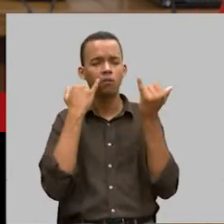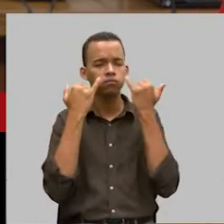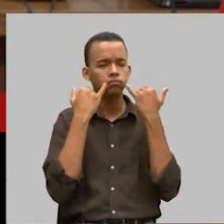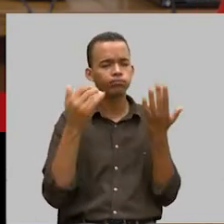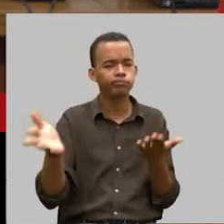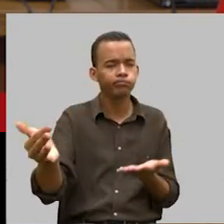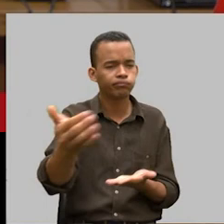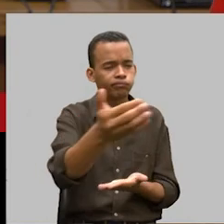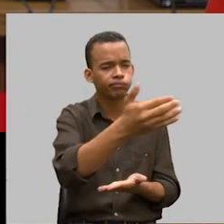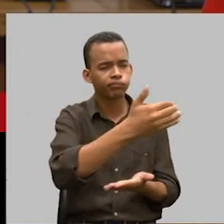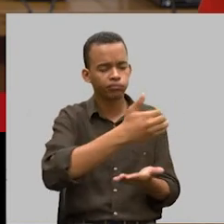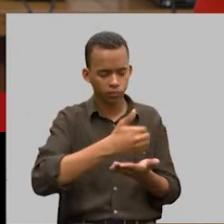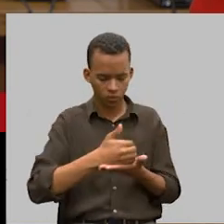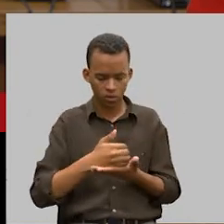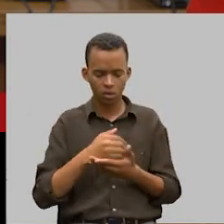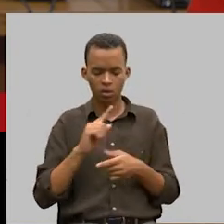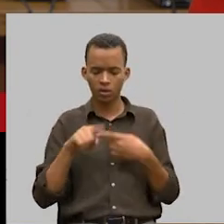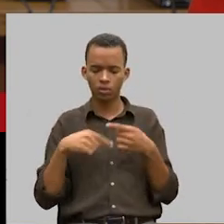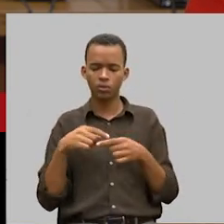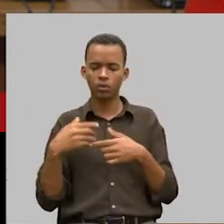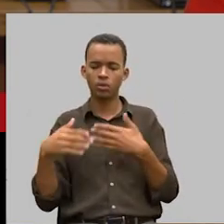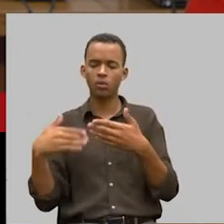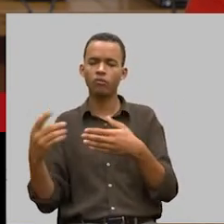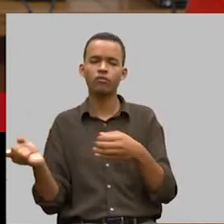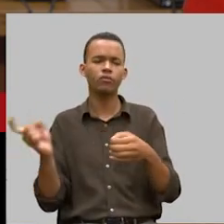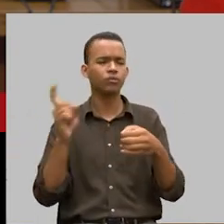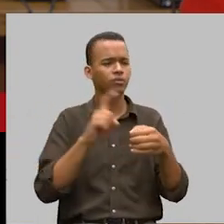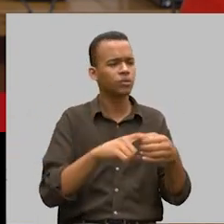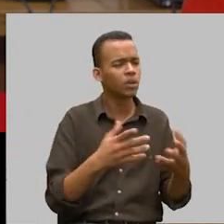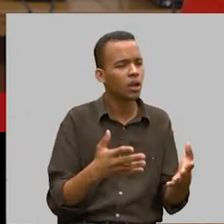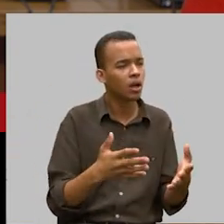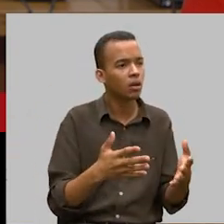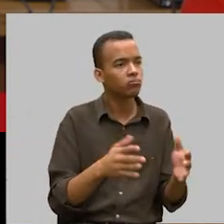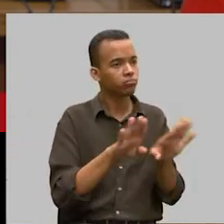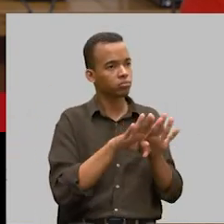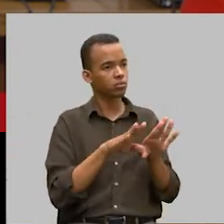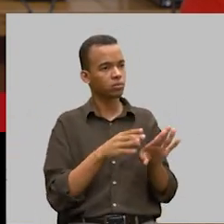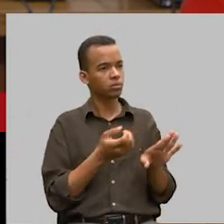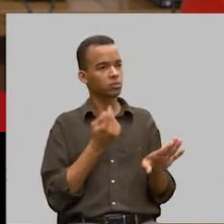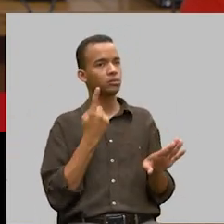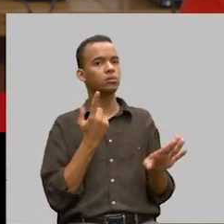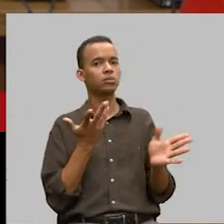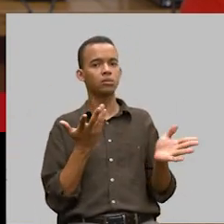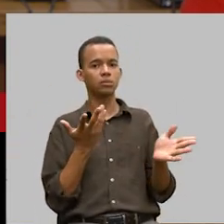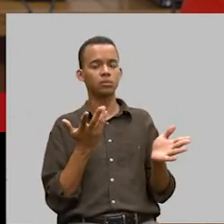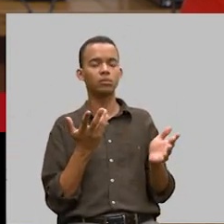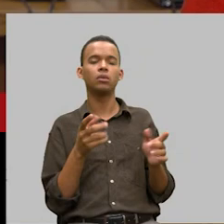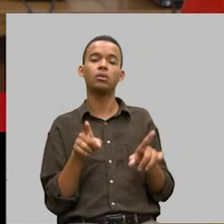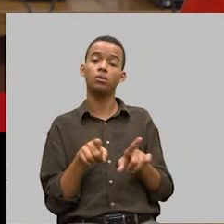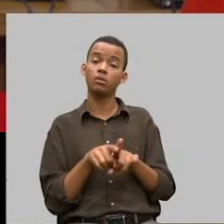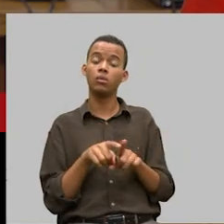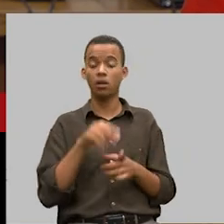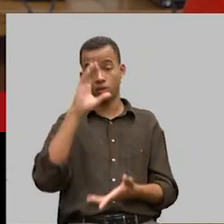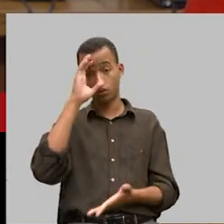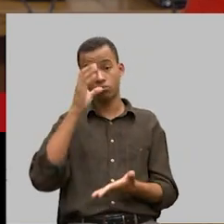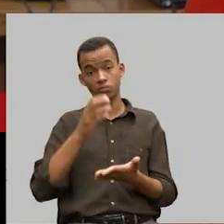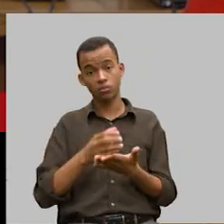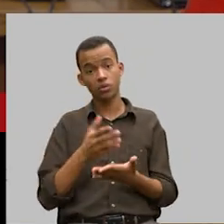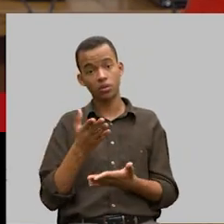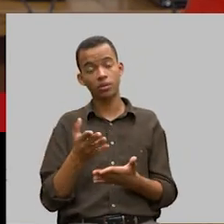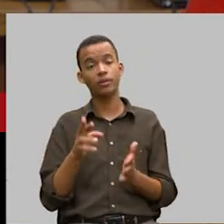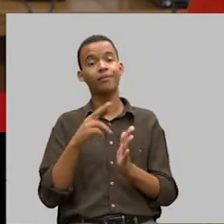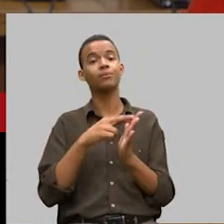esperava chegava na escola e encontrava a escola fechada acabou que a tese dela virou um